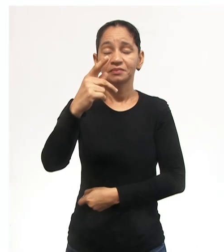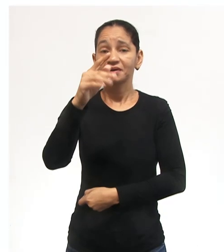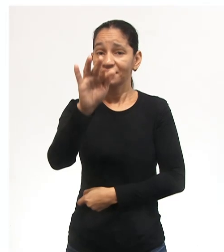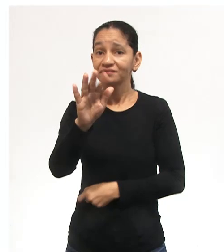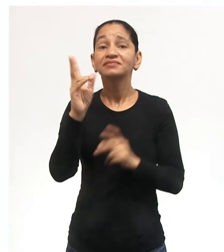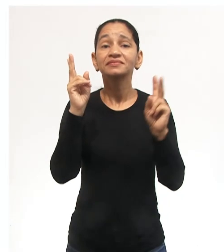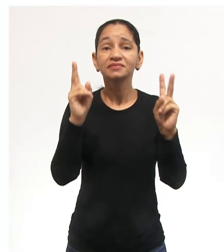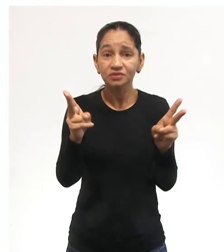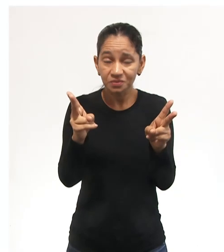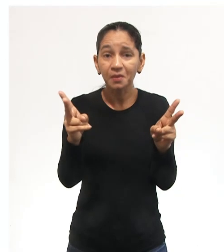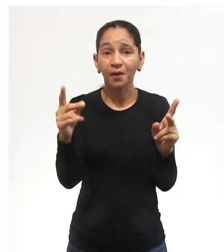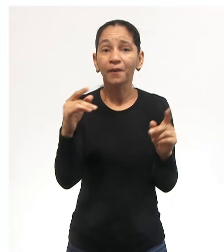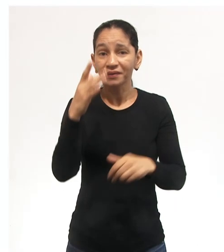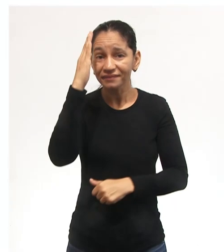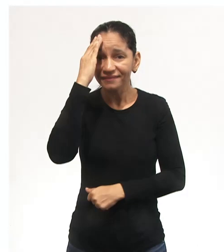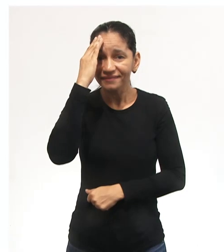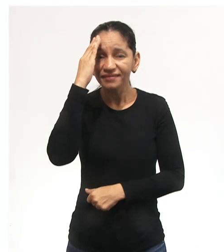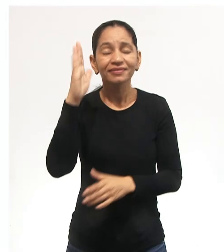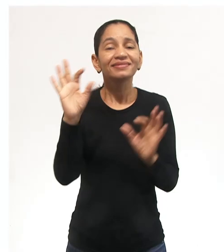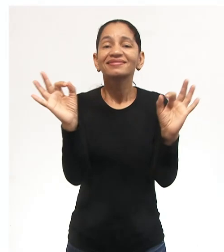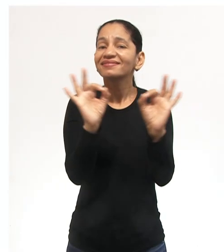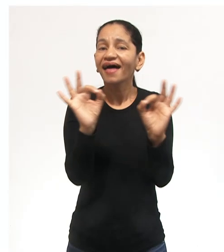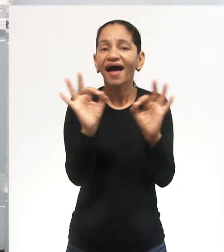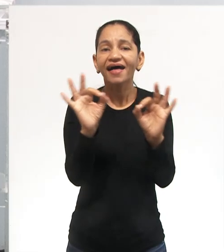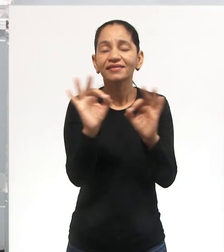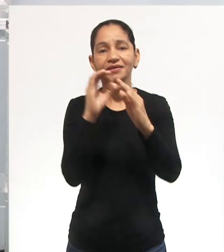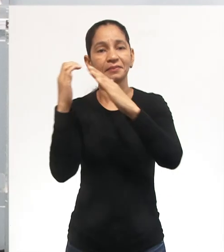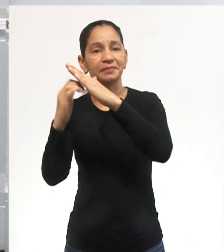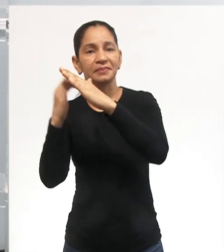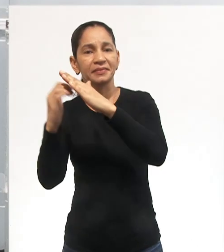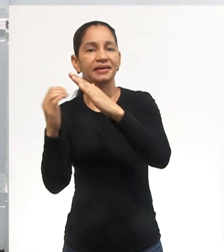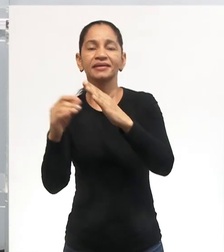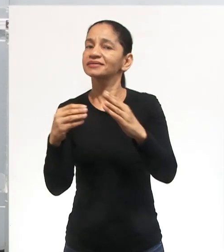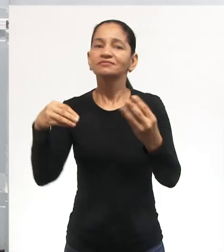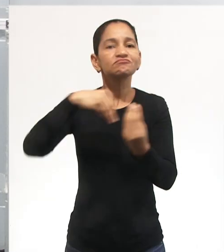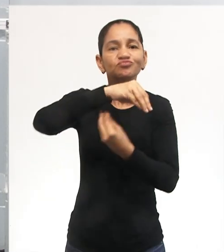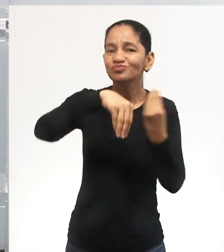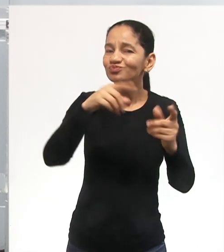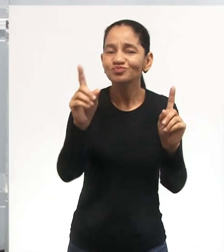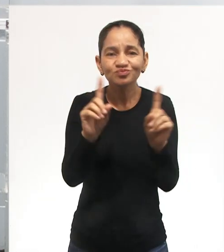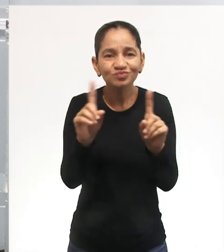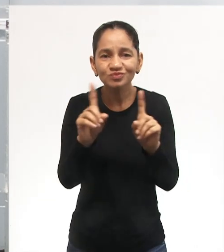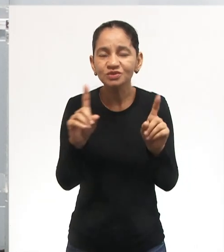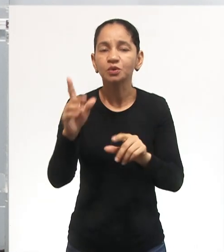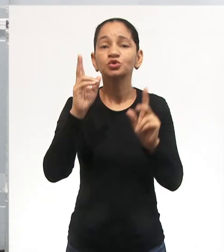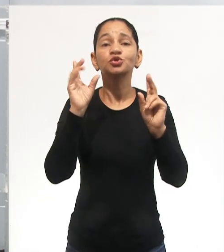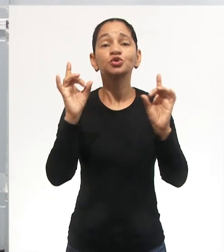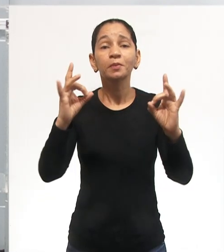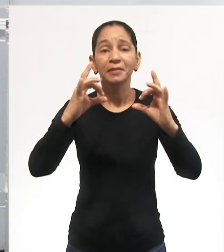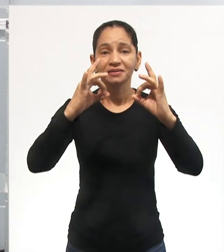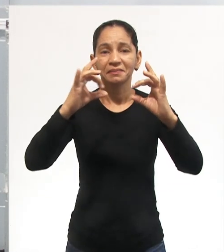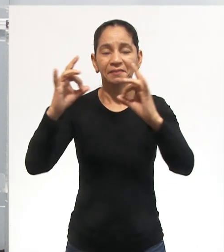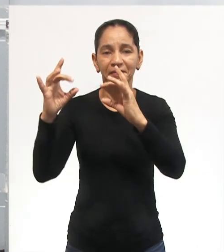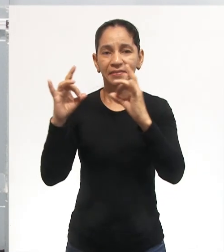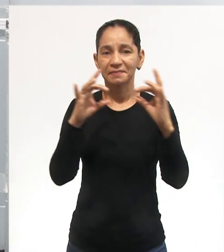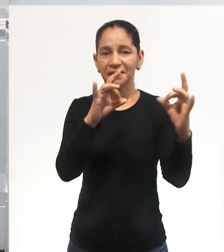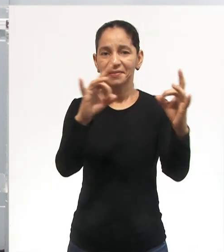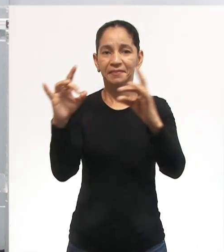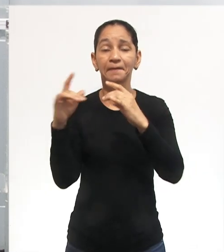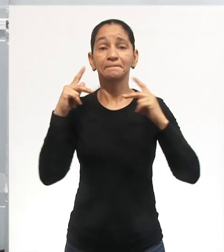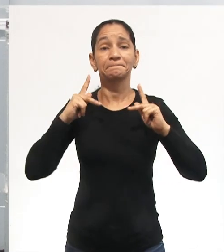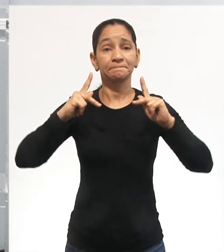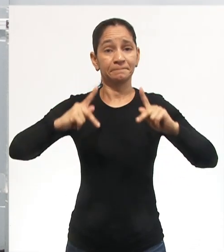falando de empresa para consumidor, nem de empresa para empresa, a gente está falando de consumidor para consumidor, né? Tem